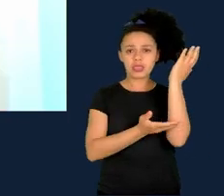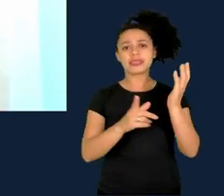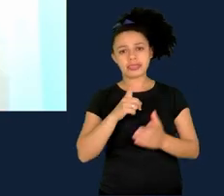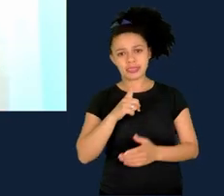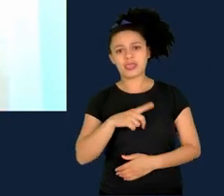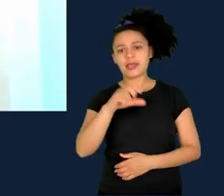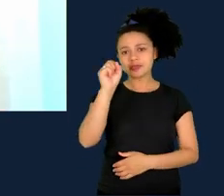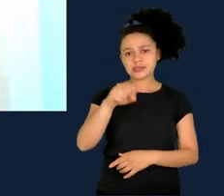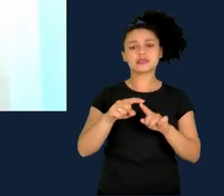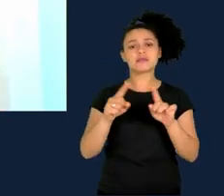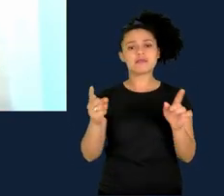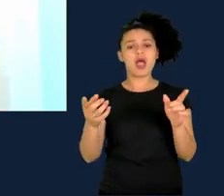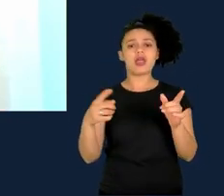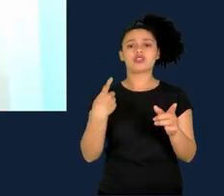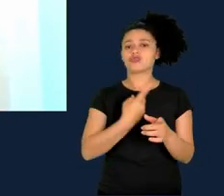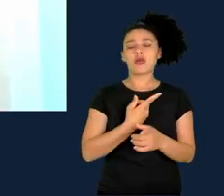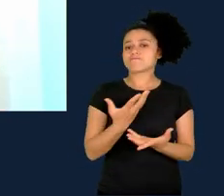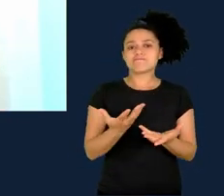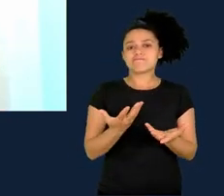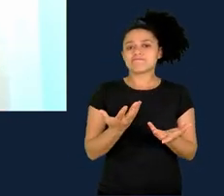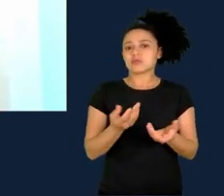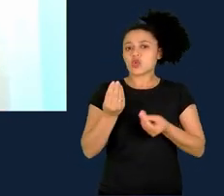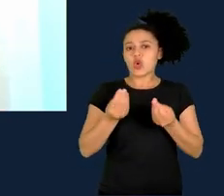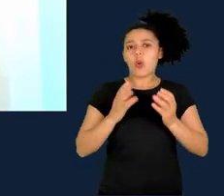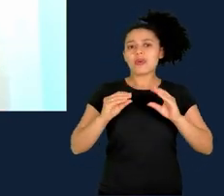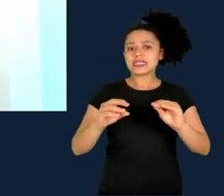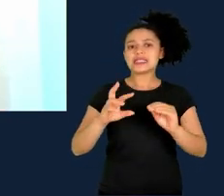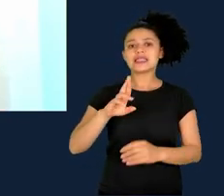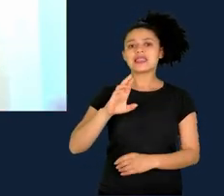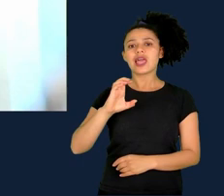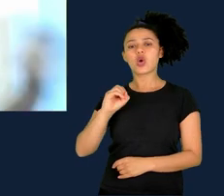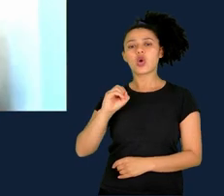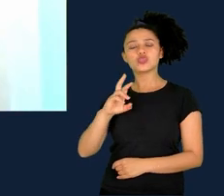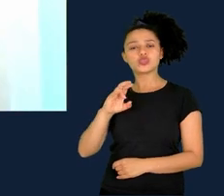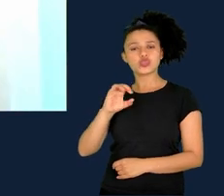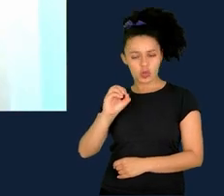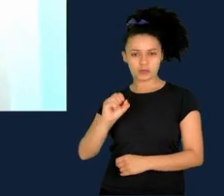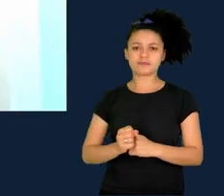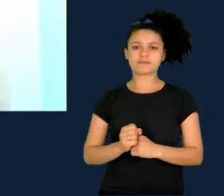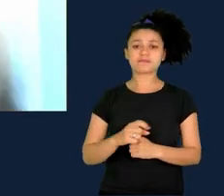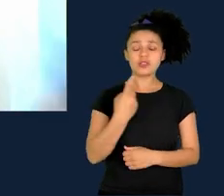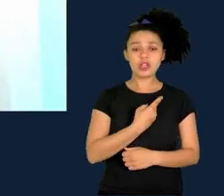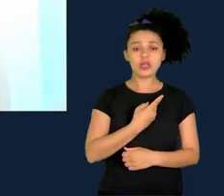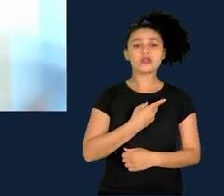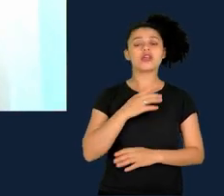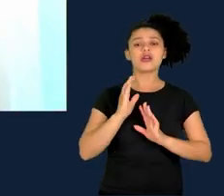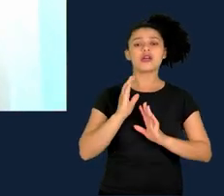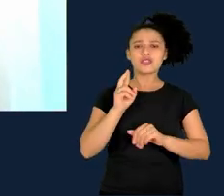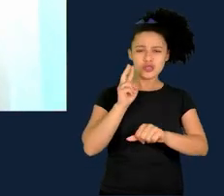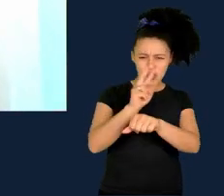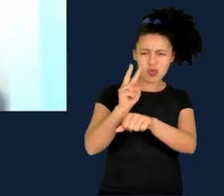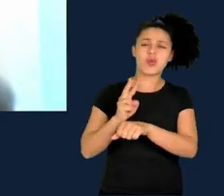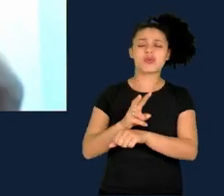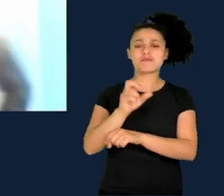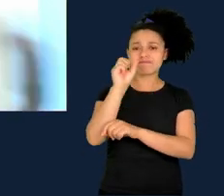não tem acesso a nenhum recurso, né? Por mais que a gente seja protetores